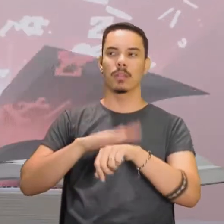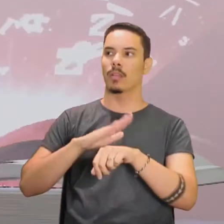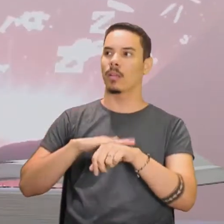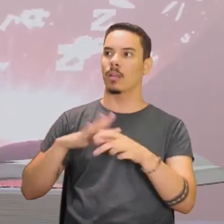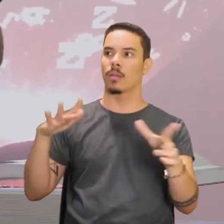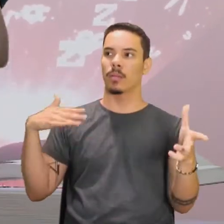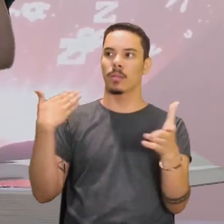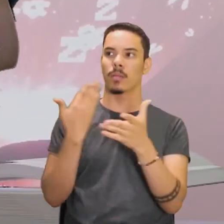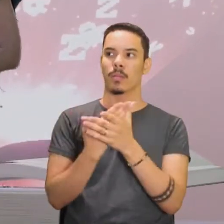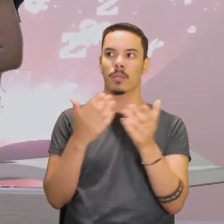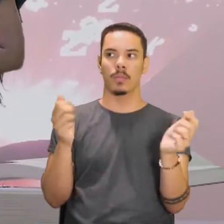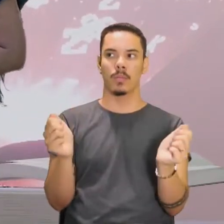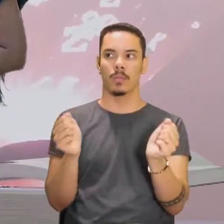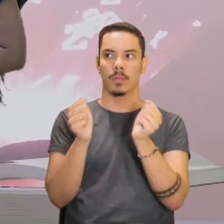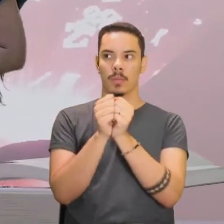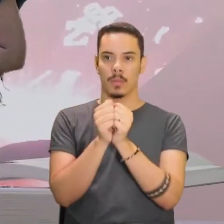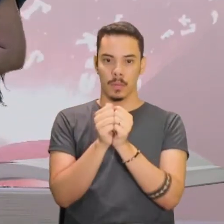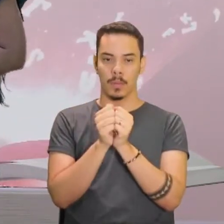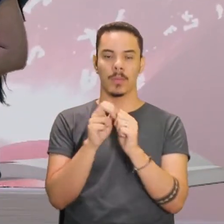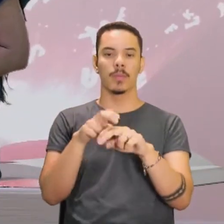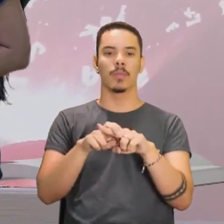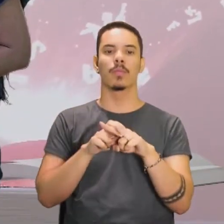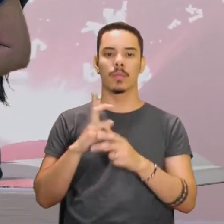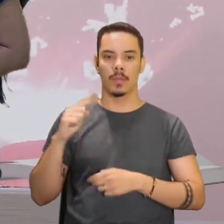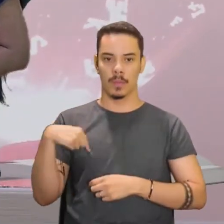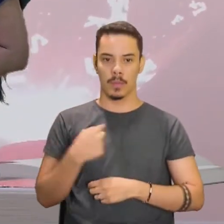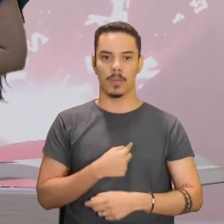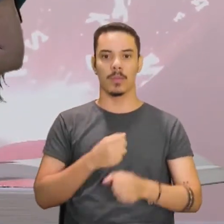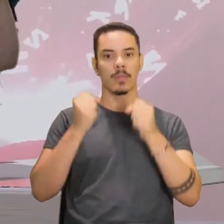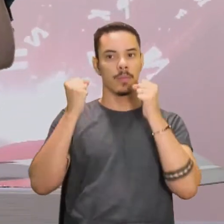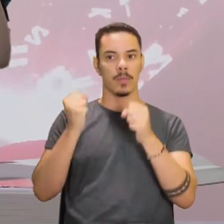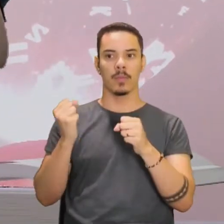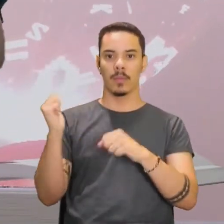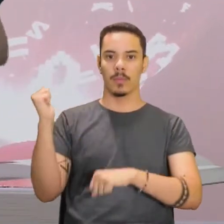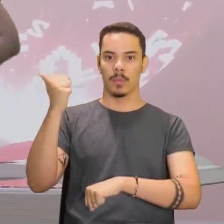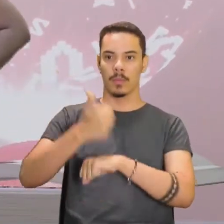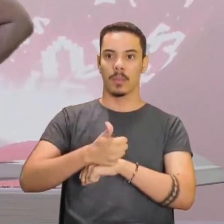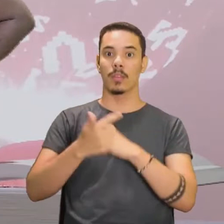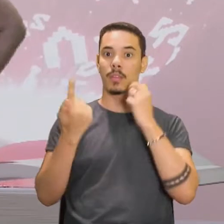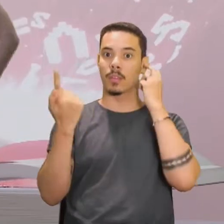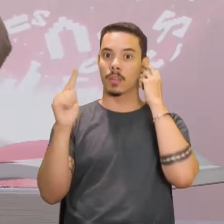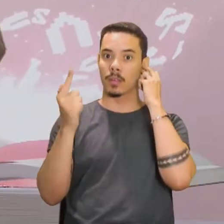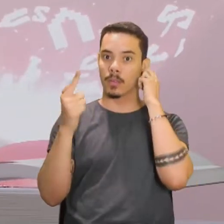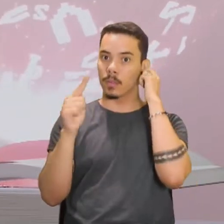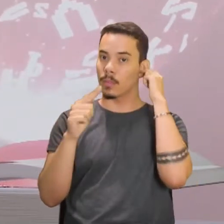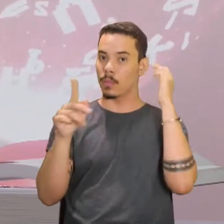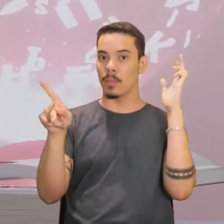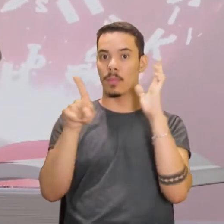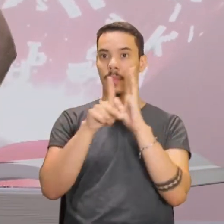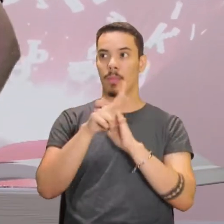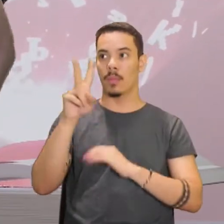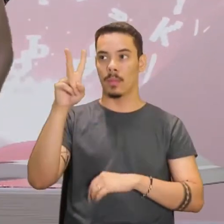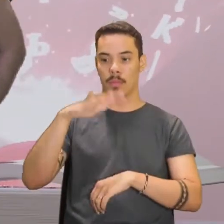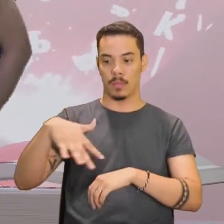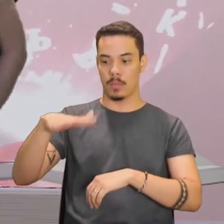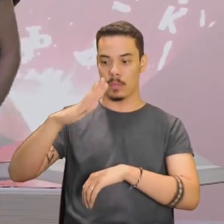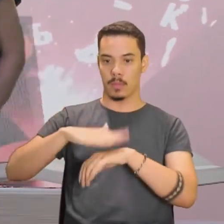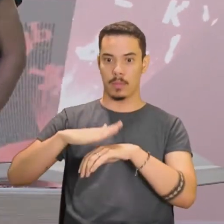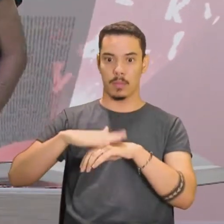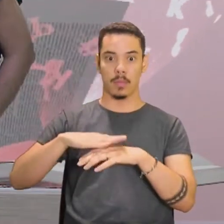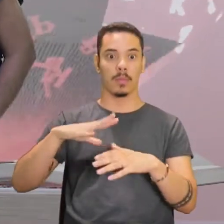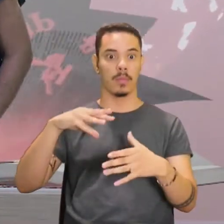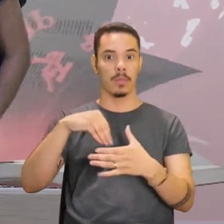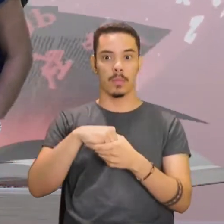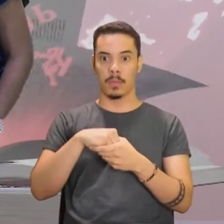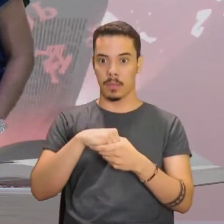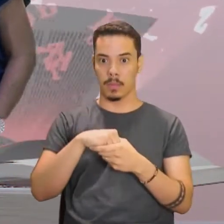atrás, inclusive, a gente pode geografizar a linguagem no tempo e no espaço.